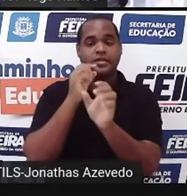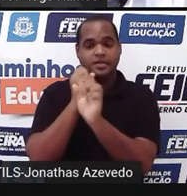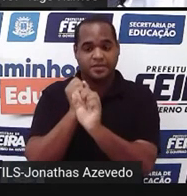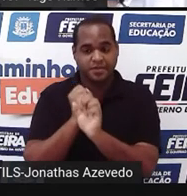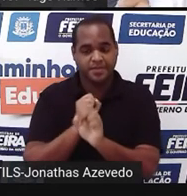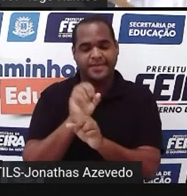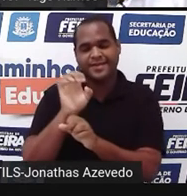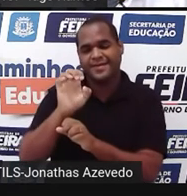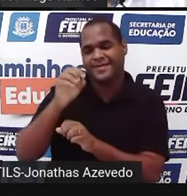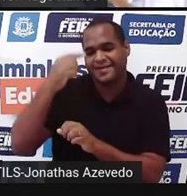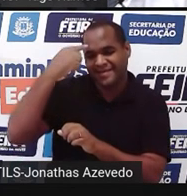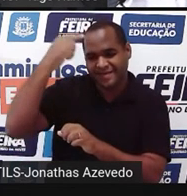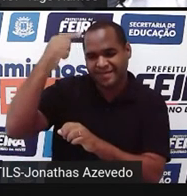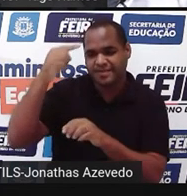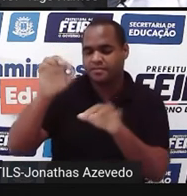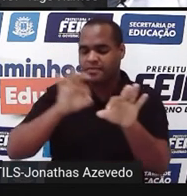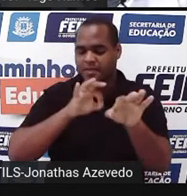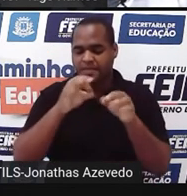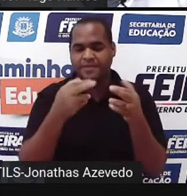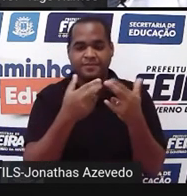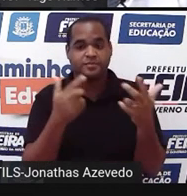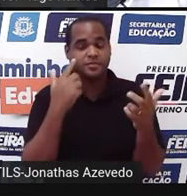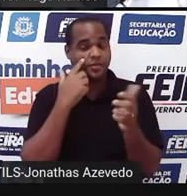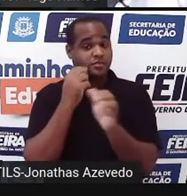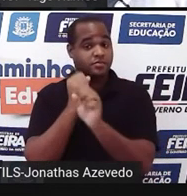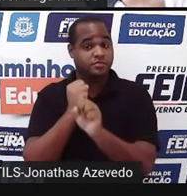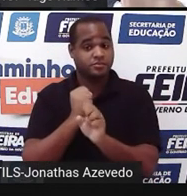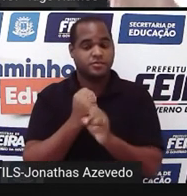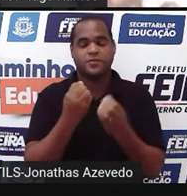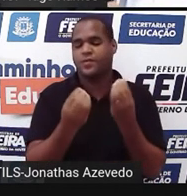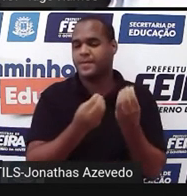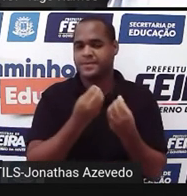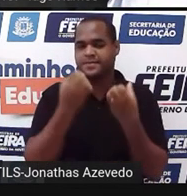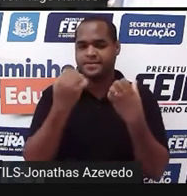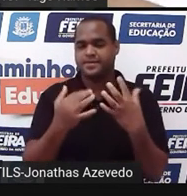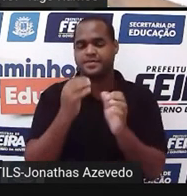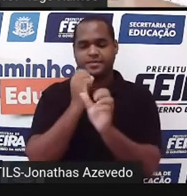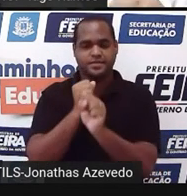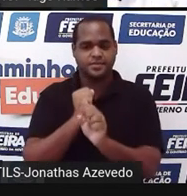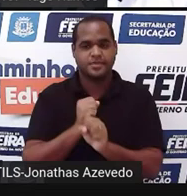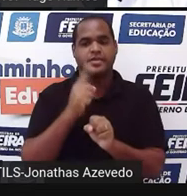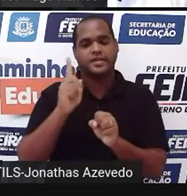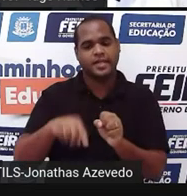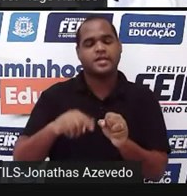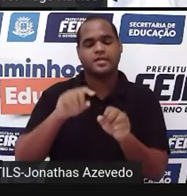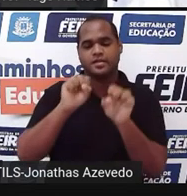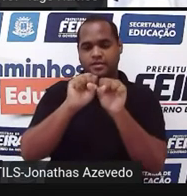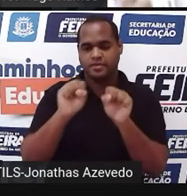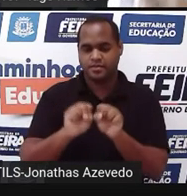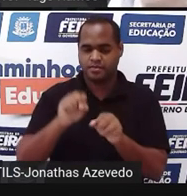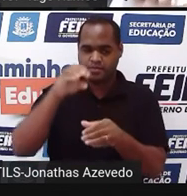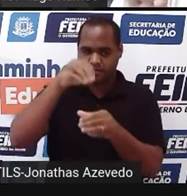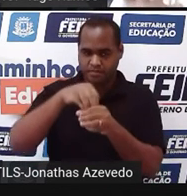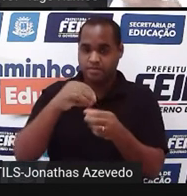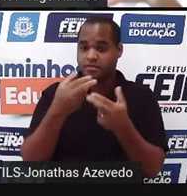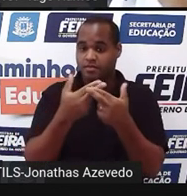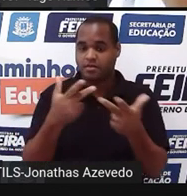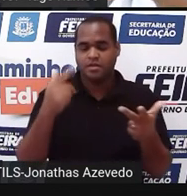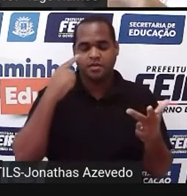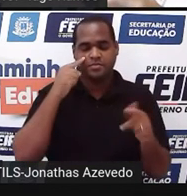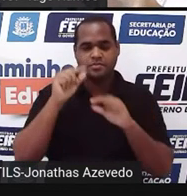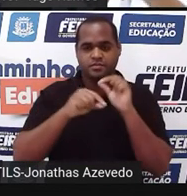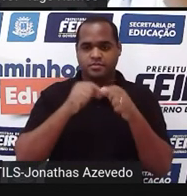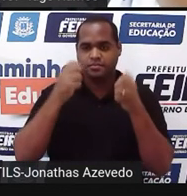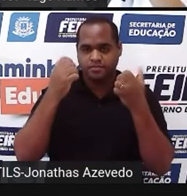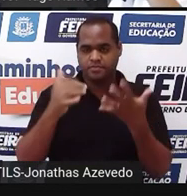equações tentando anular duas incógnitas só que eu vou somar do jeito que elas estão no sistema e vou ver